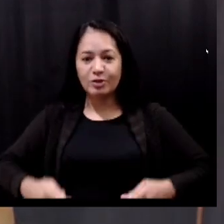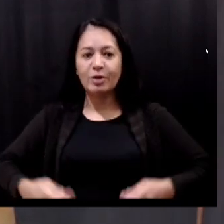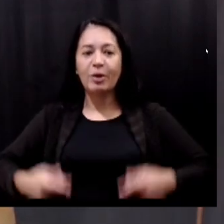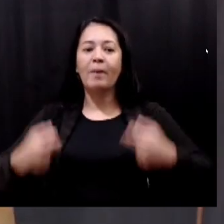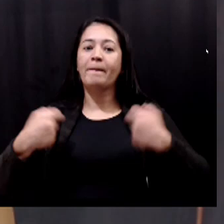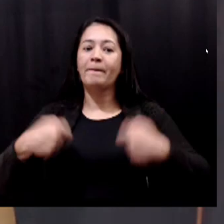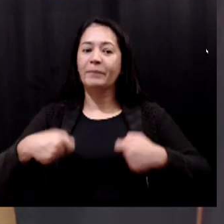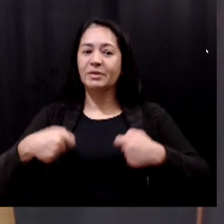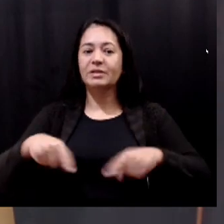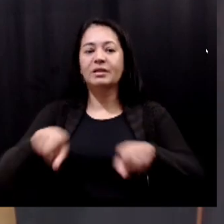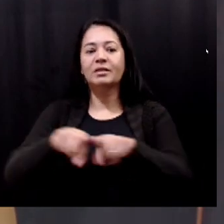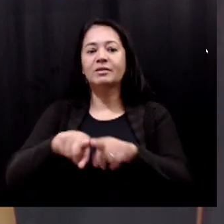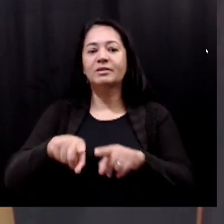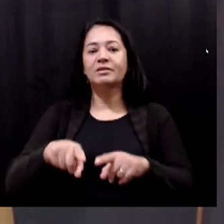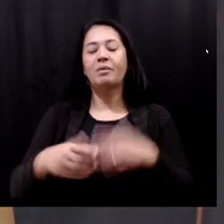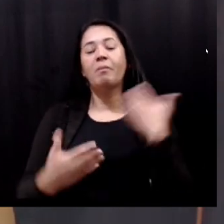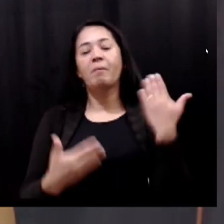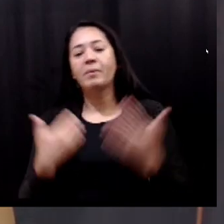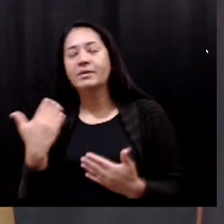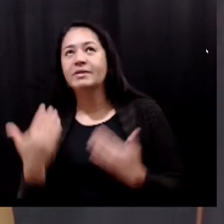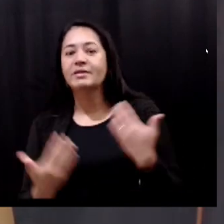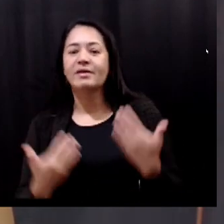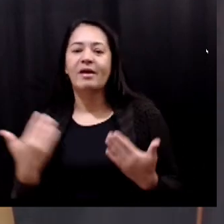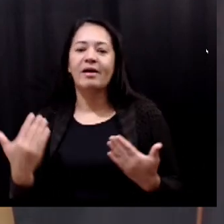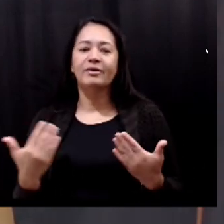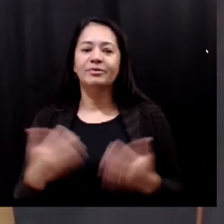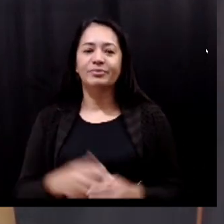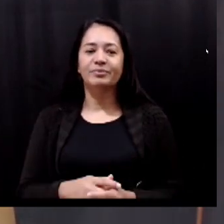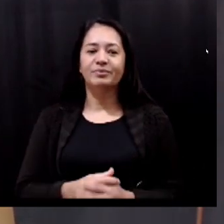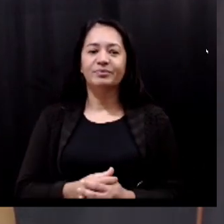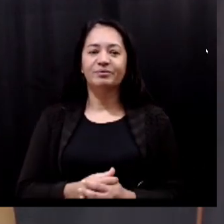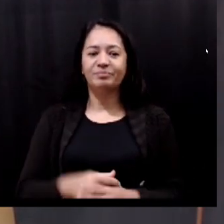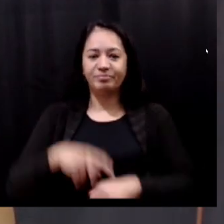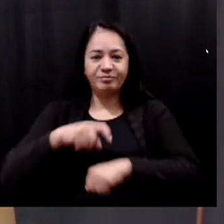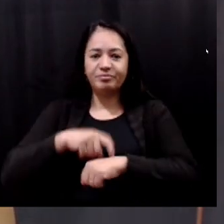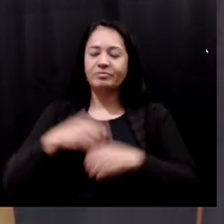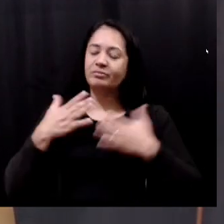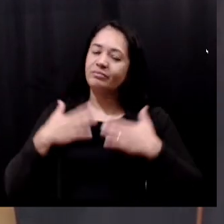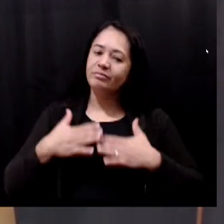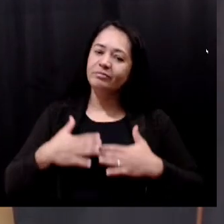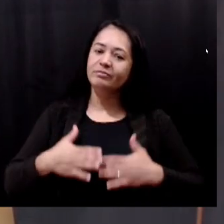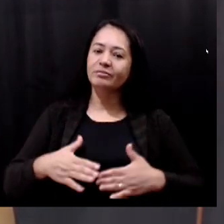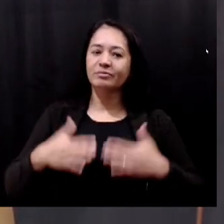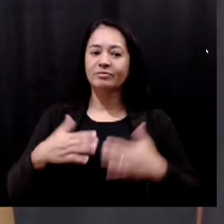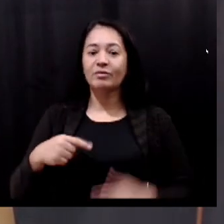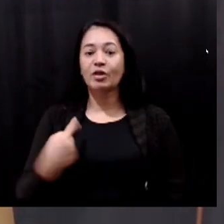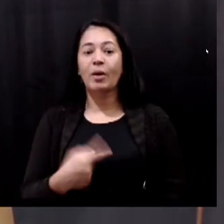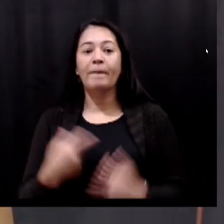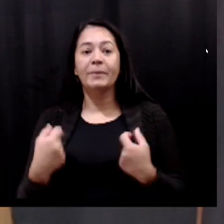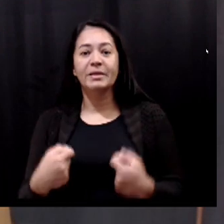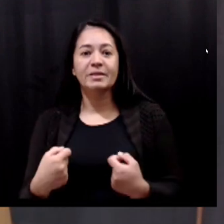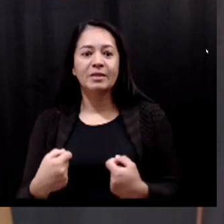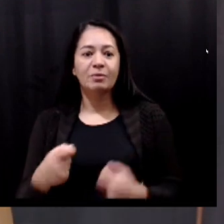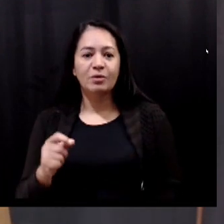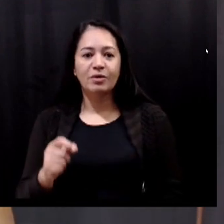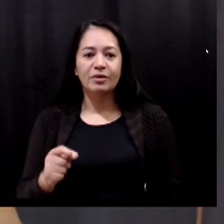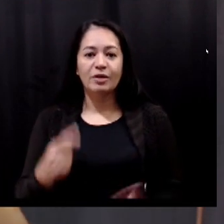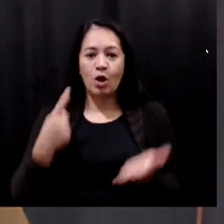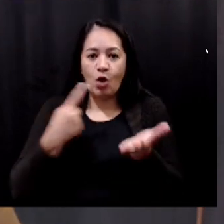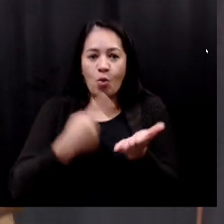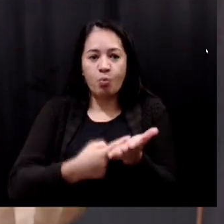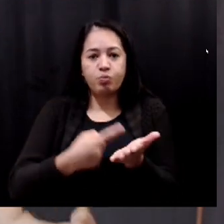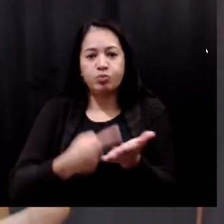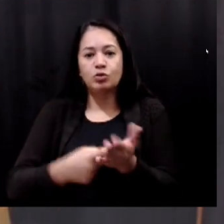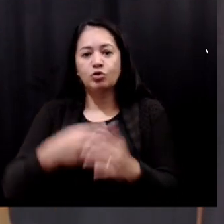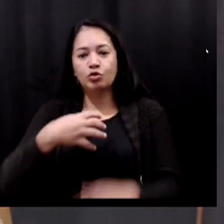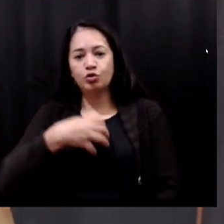hobbies, nós precisamos também termos tempo de descanso, nós precisamos fazer uma agenda de forma que a gente tenha um tempo